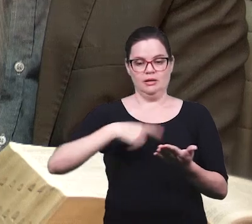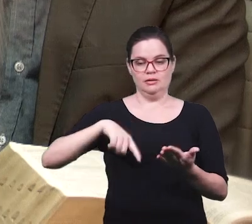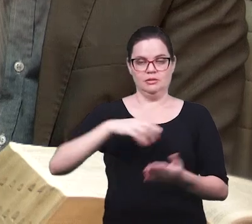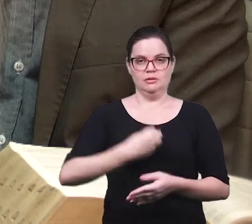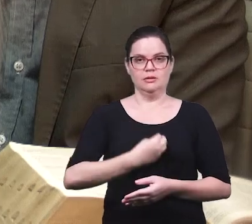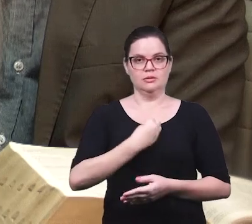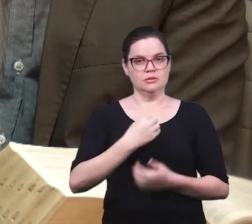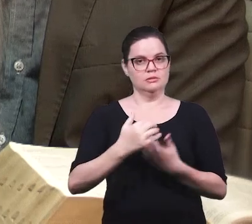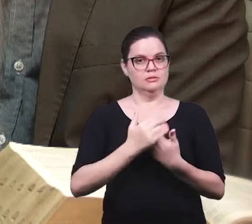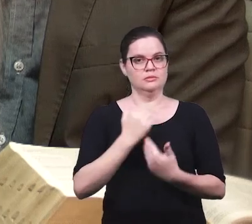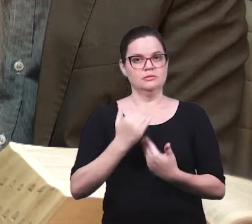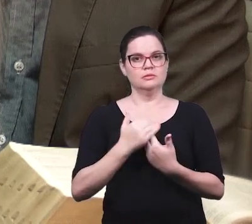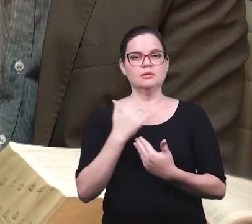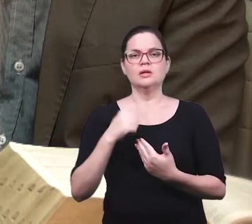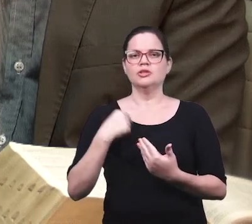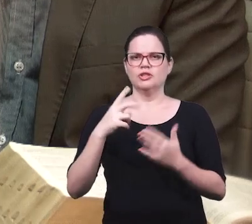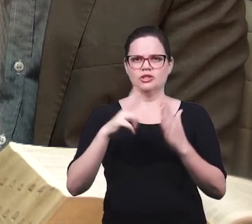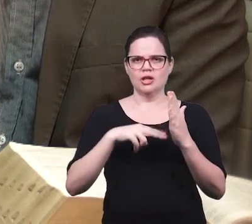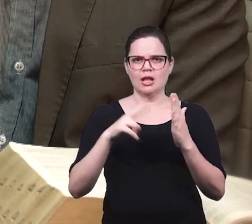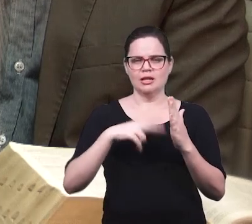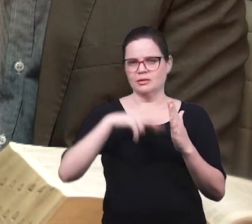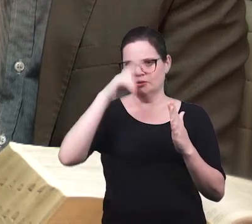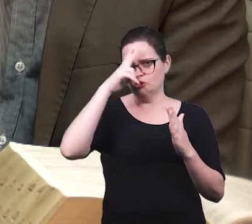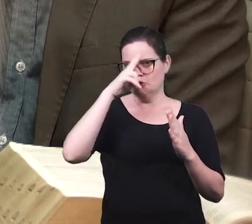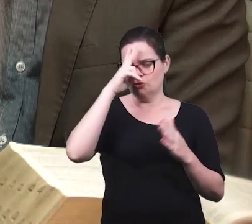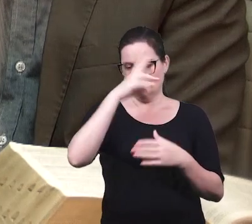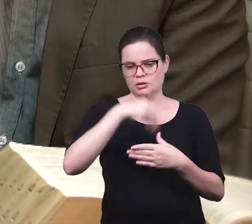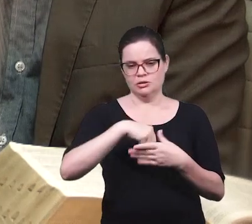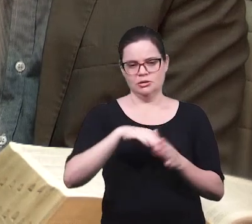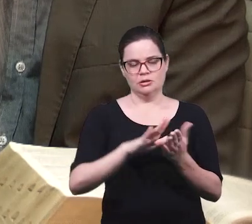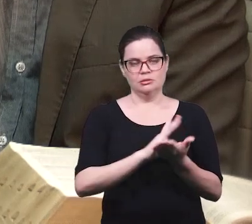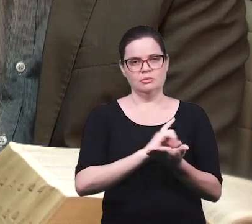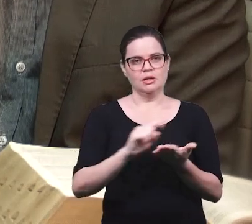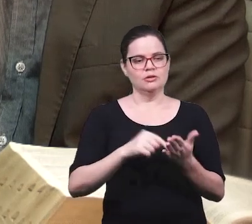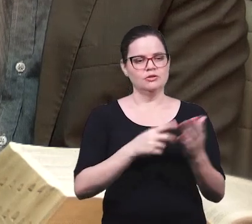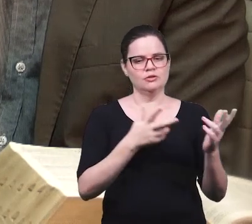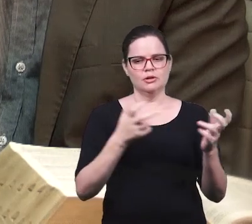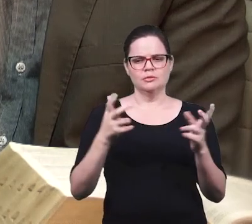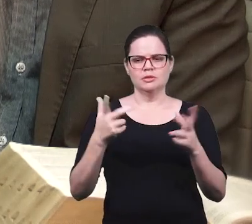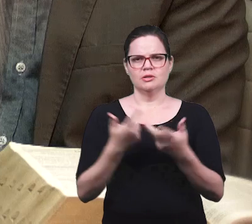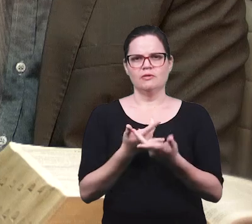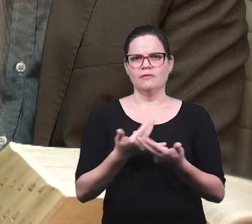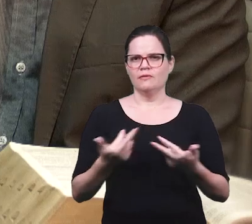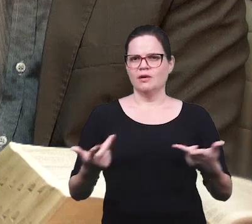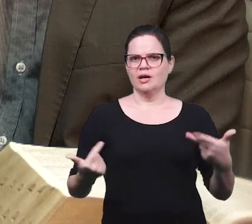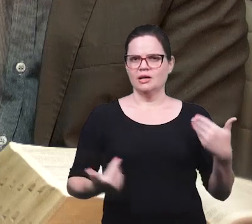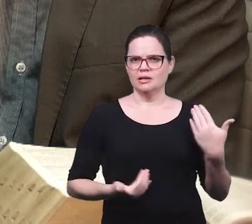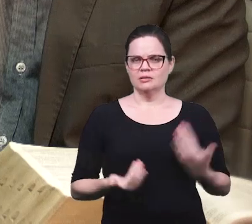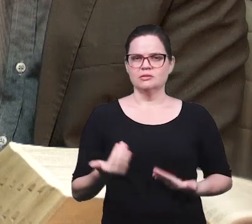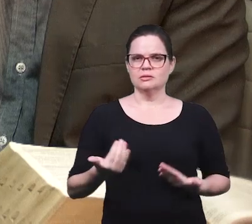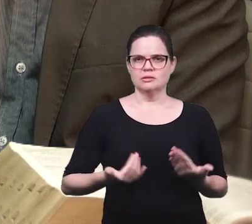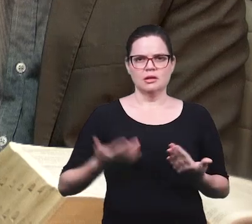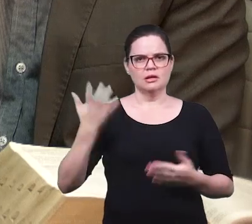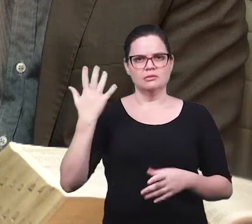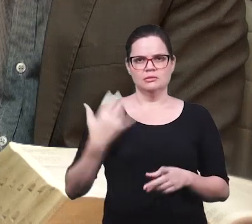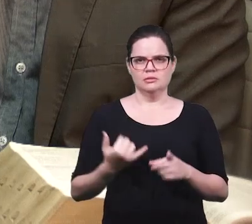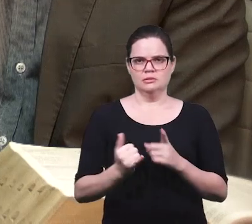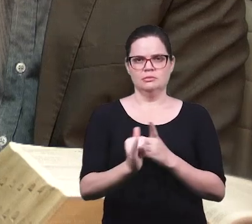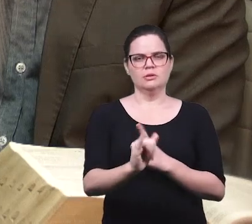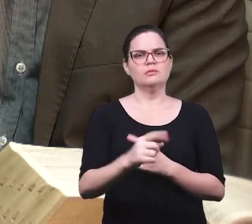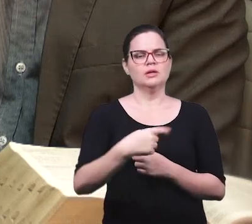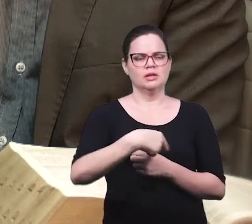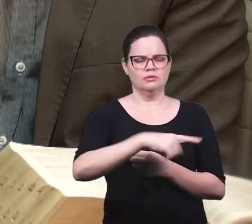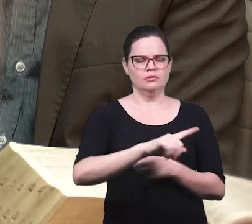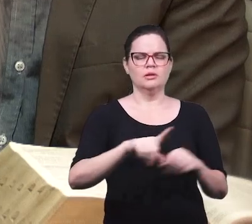nossas vidas, nós vamos ver servos do Senhor, profetas, homens de Deus, que estiveram em poços,